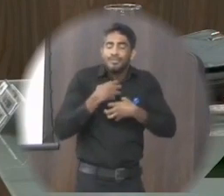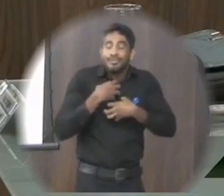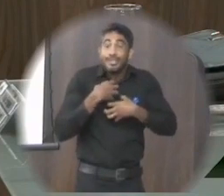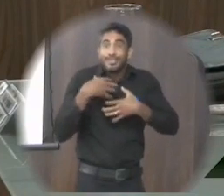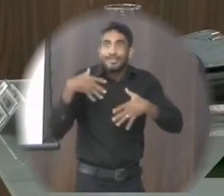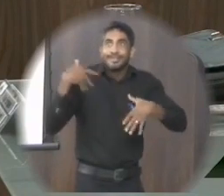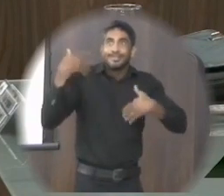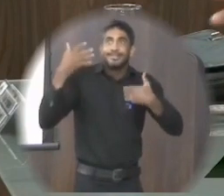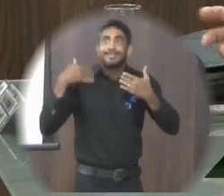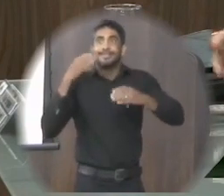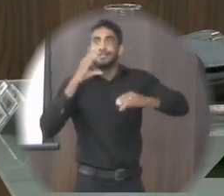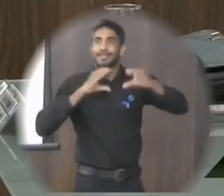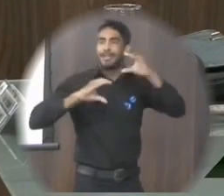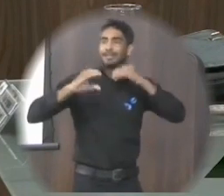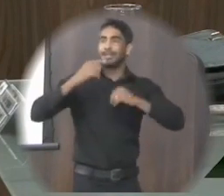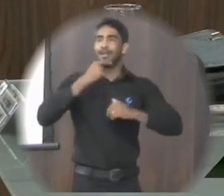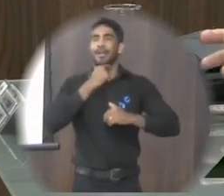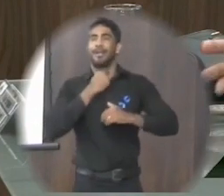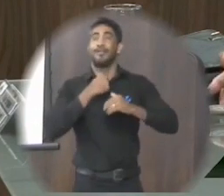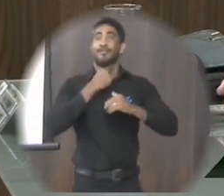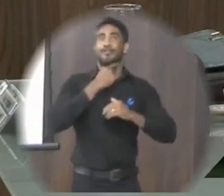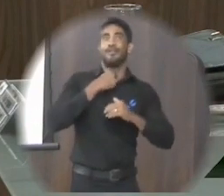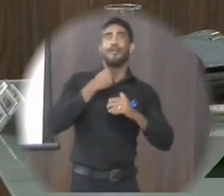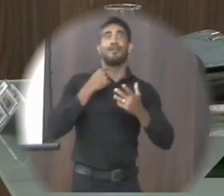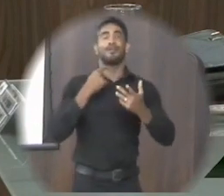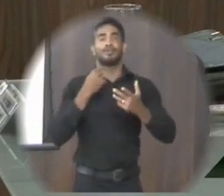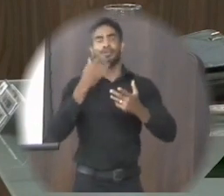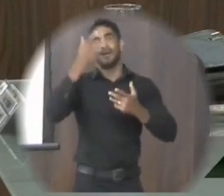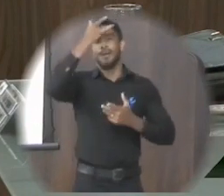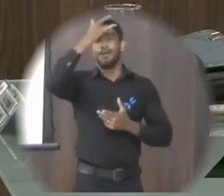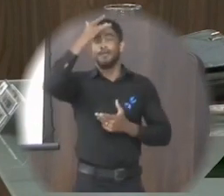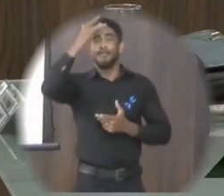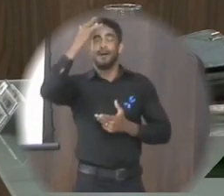extrovertida de cantar, um vozeirão, uma pessoa que estava